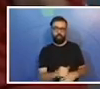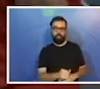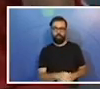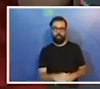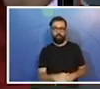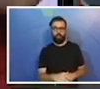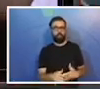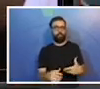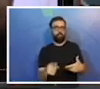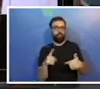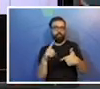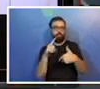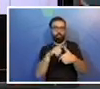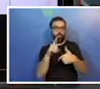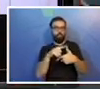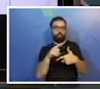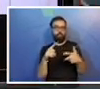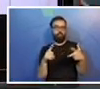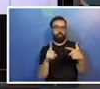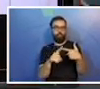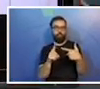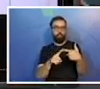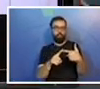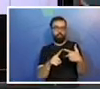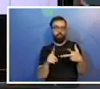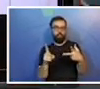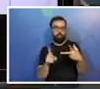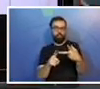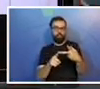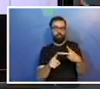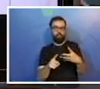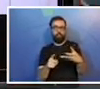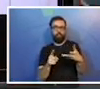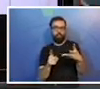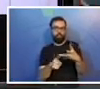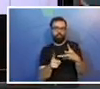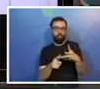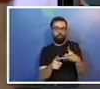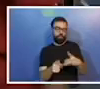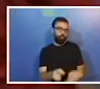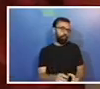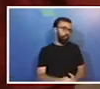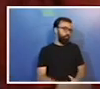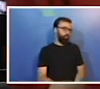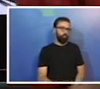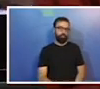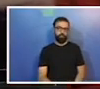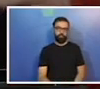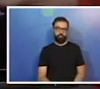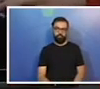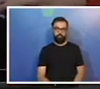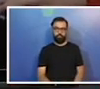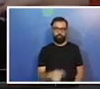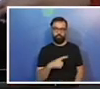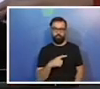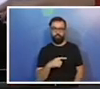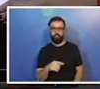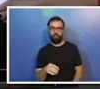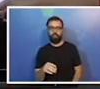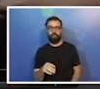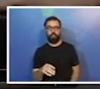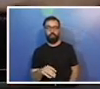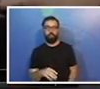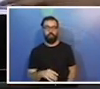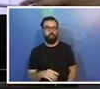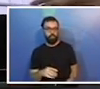produtor, o consumidor primário e os consumidores secundário e terciários. Letra B, façam